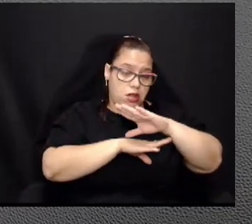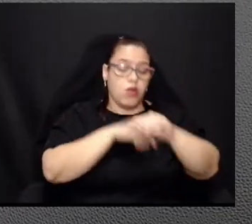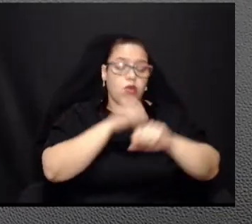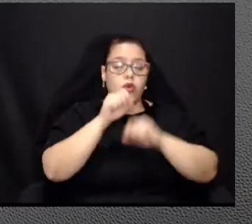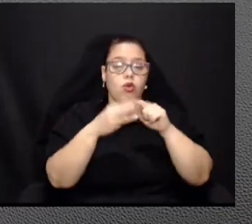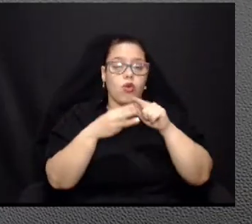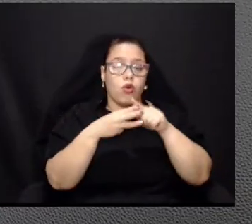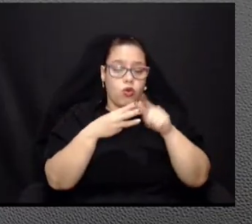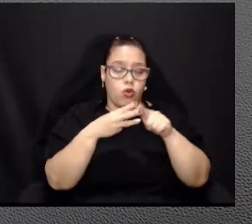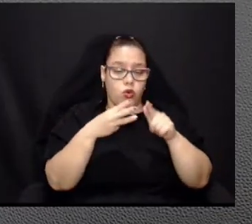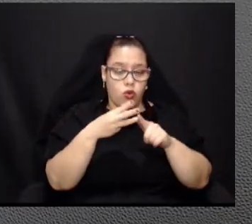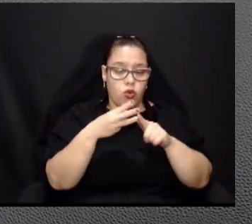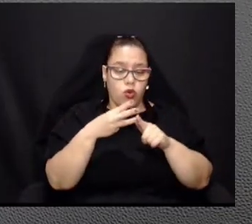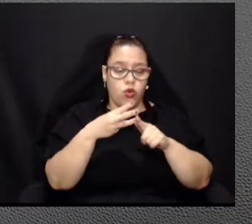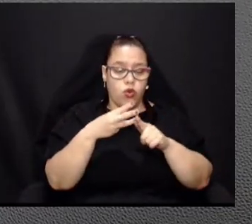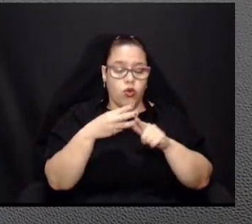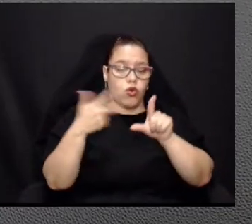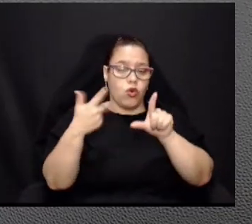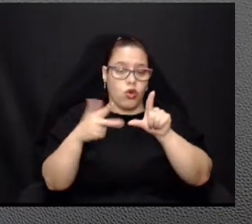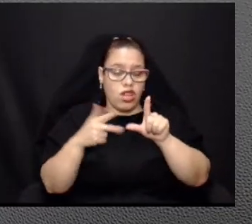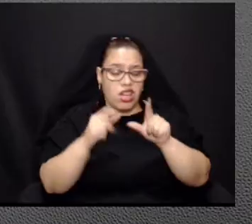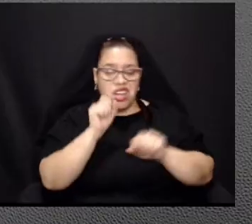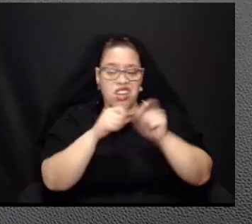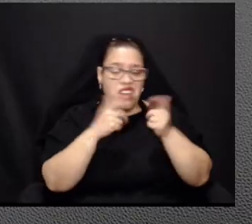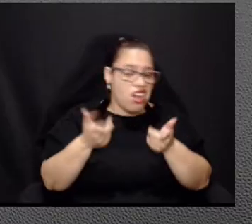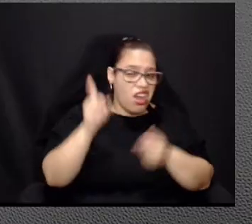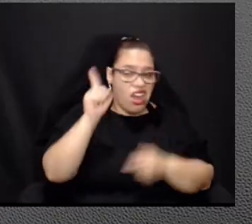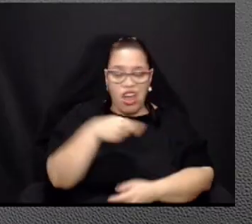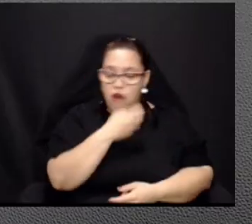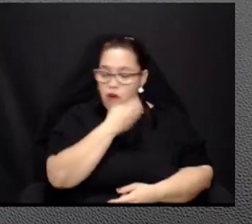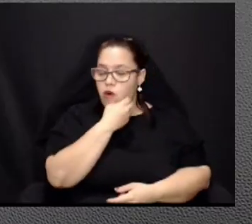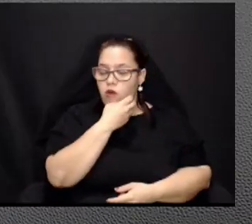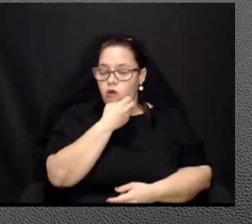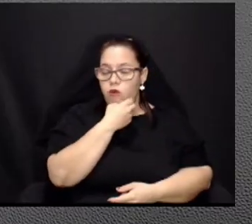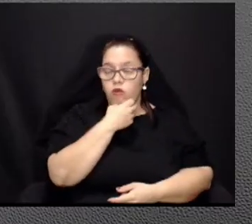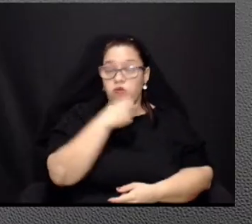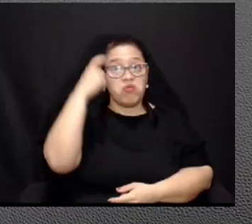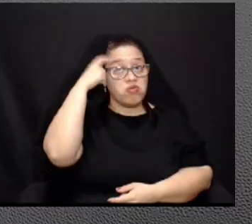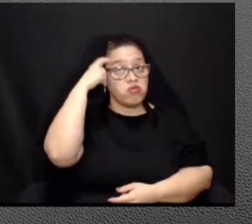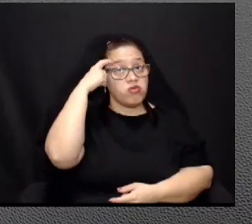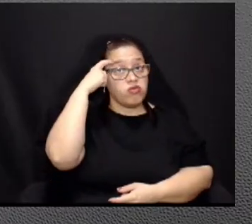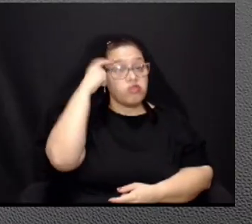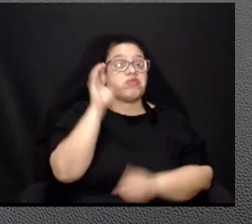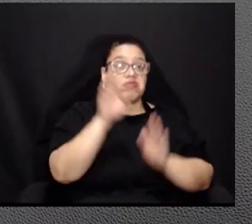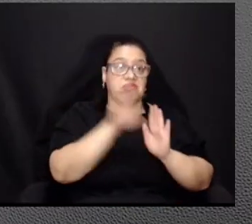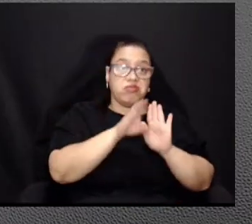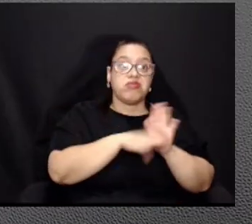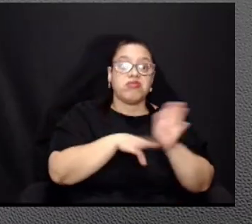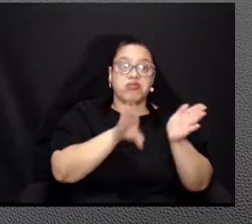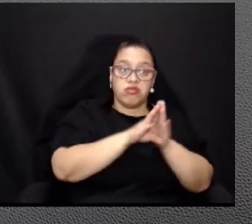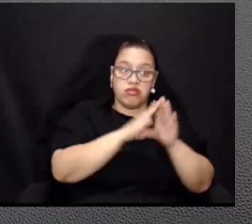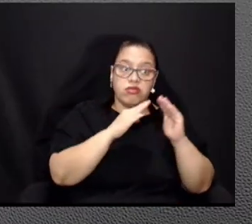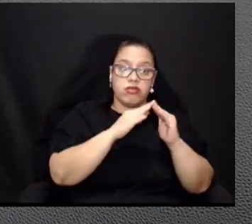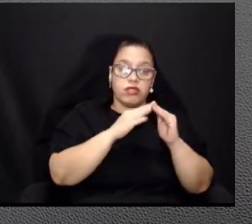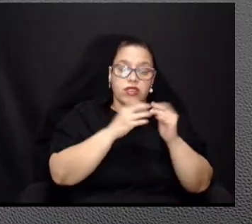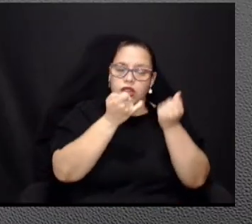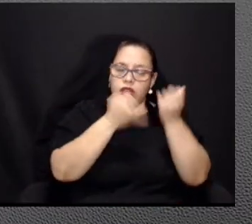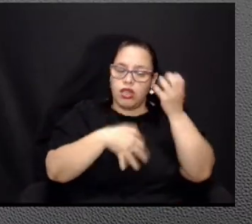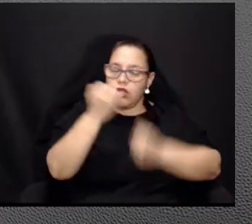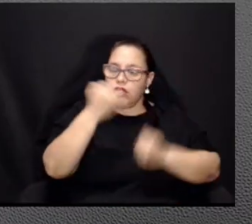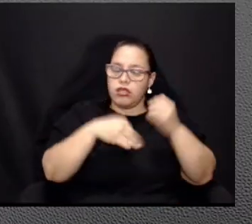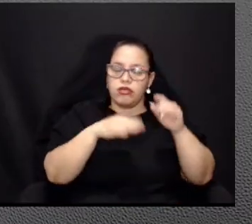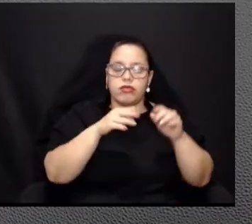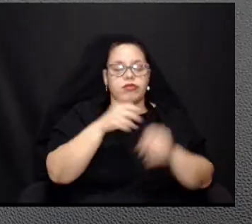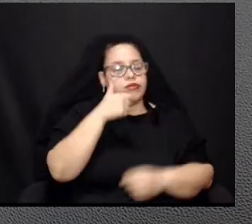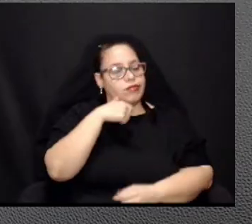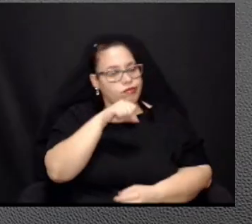que é legislativo. Então, a ideia é que ele saia daqui com um conteúdo para que depois ele chegue em casa e explique isso também, né, para os pais, para os